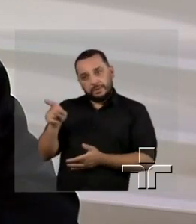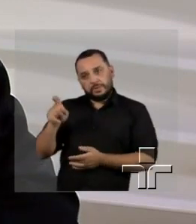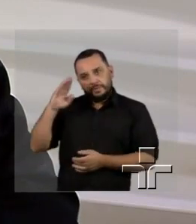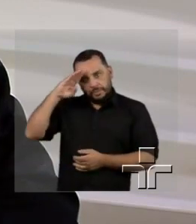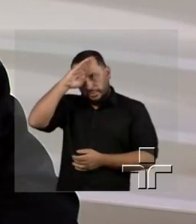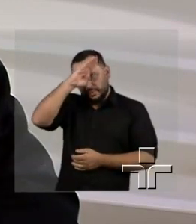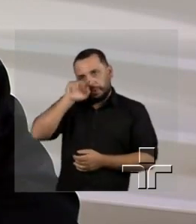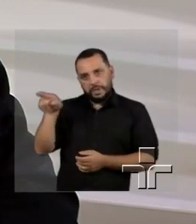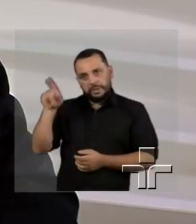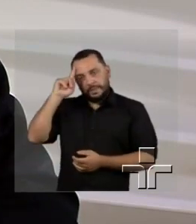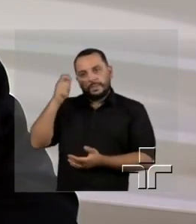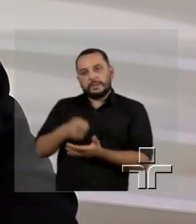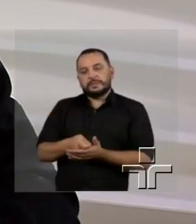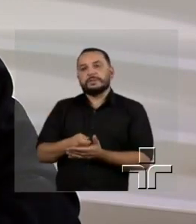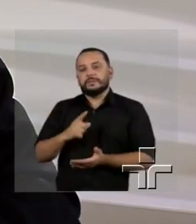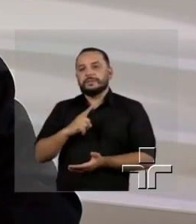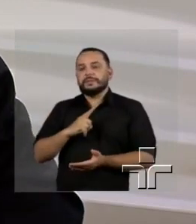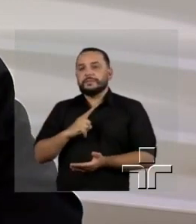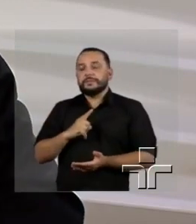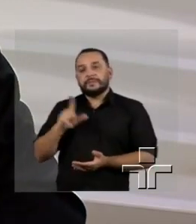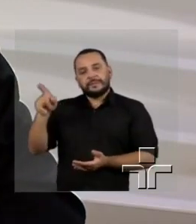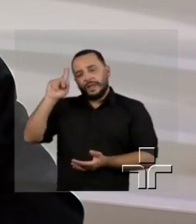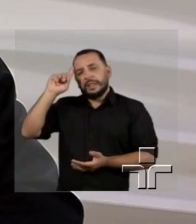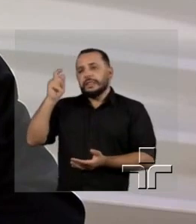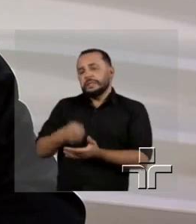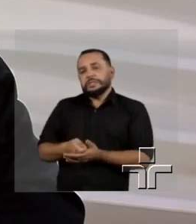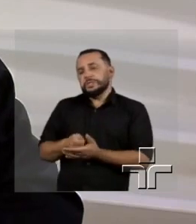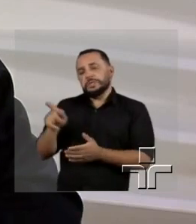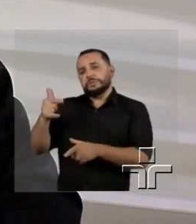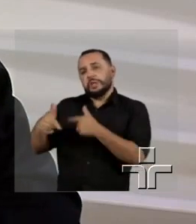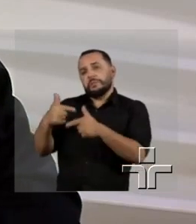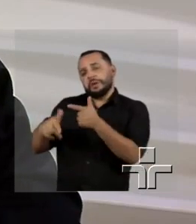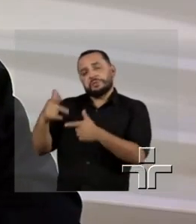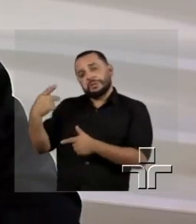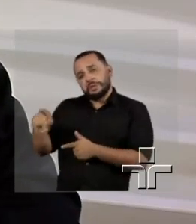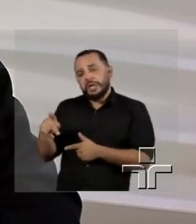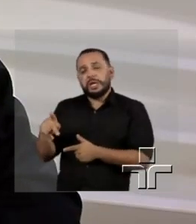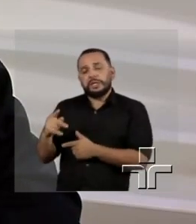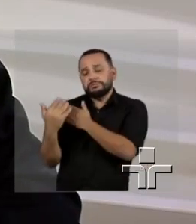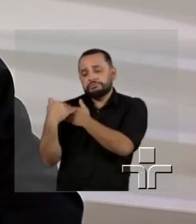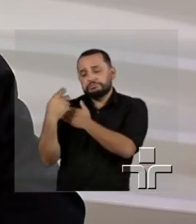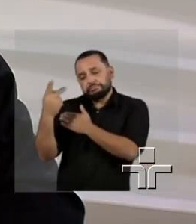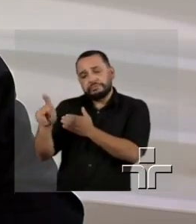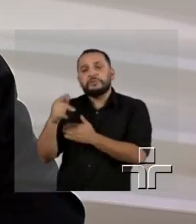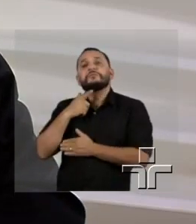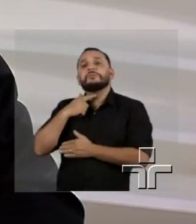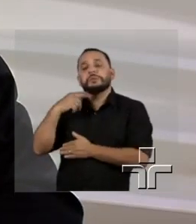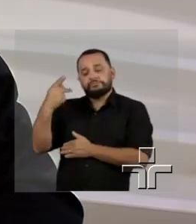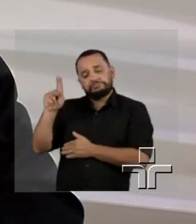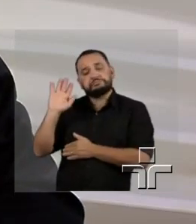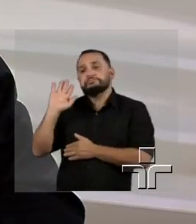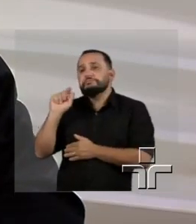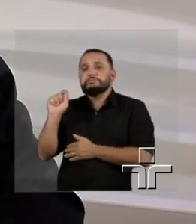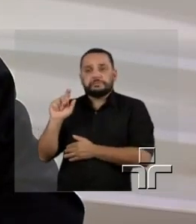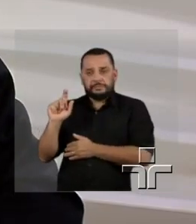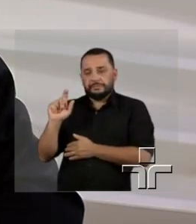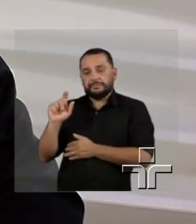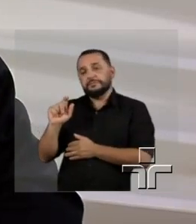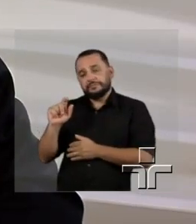Estadão Verifica e também presidente da Abrage, a Associação Brasileira de Jornalismo